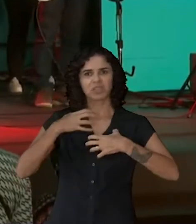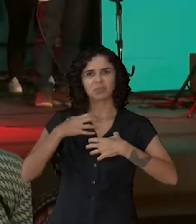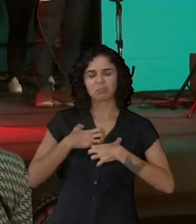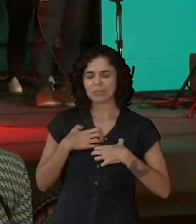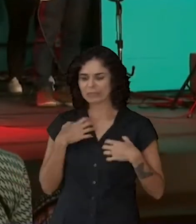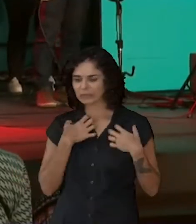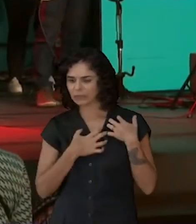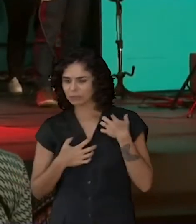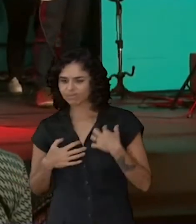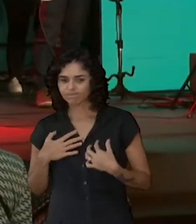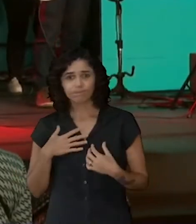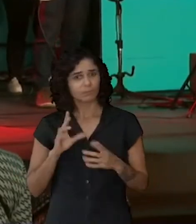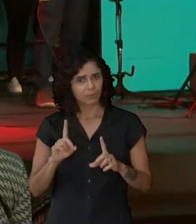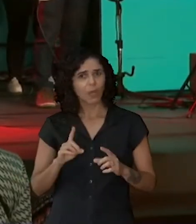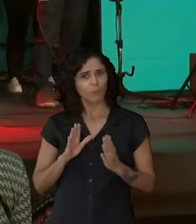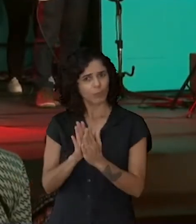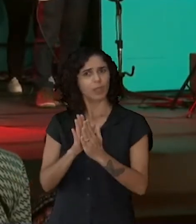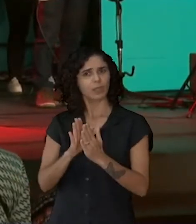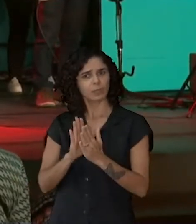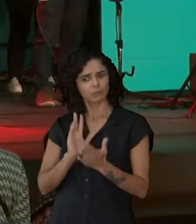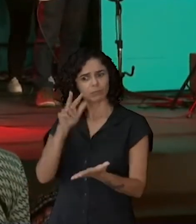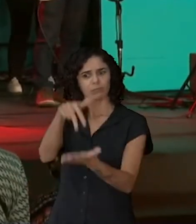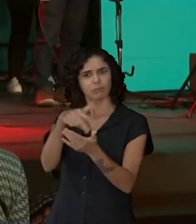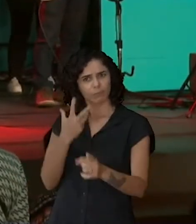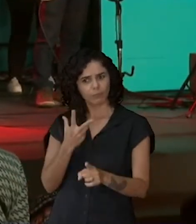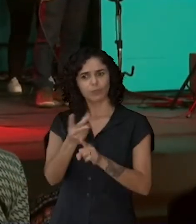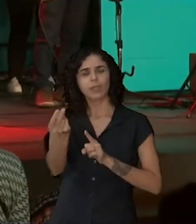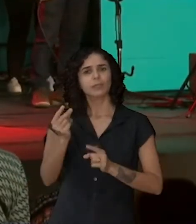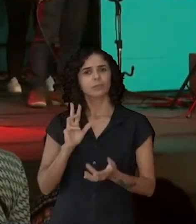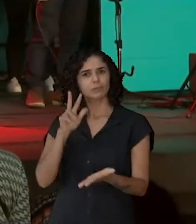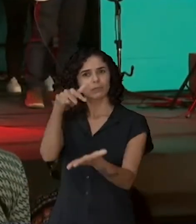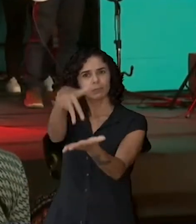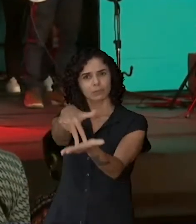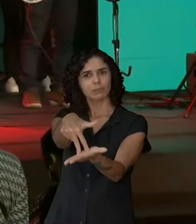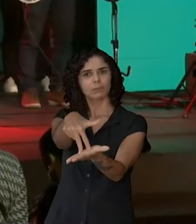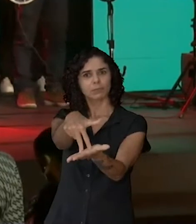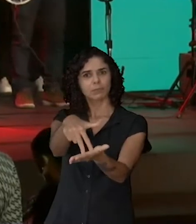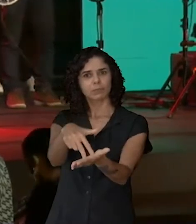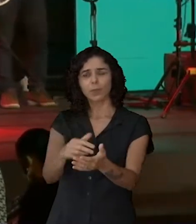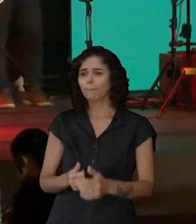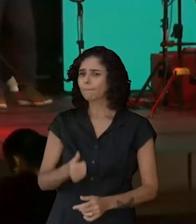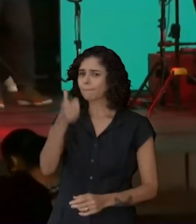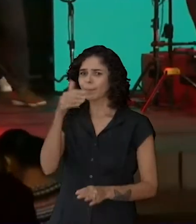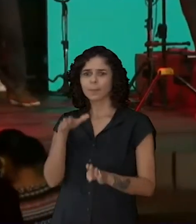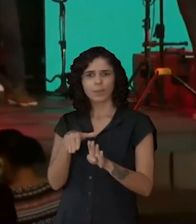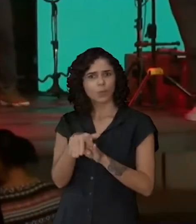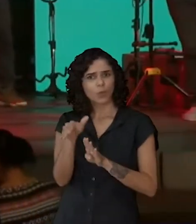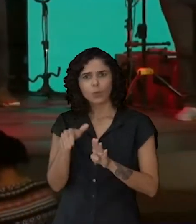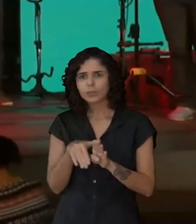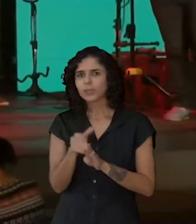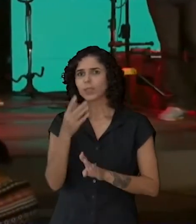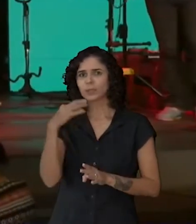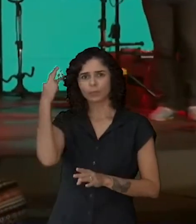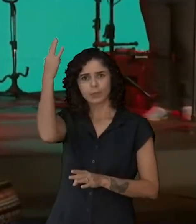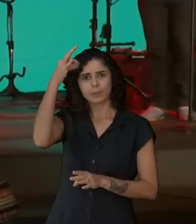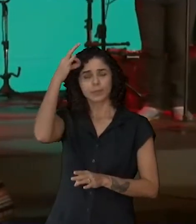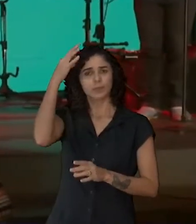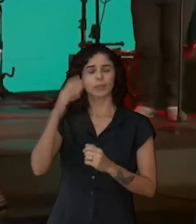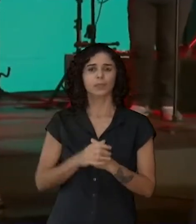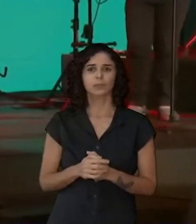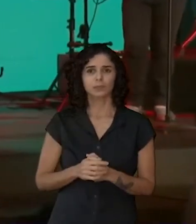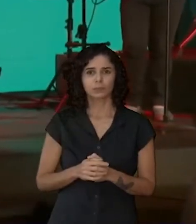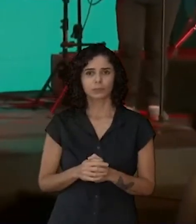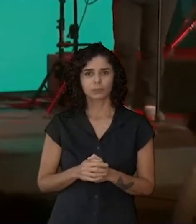desconforto. Enfrenta isso e vence. Essa é a primeira direção do Espírito. E esse incômodo para eu falar com você é porque Ele te